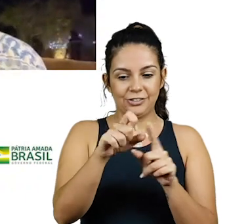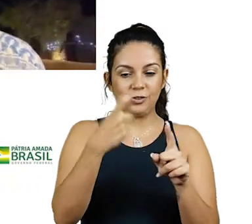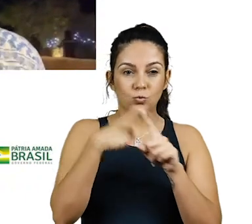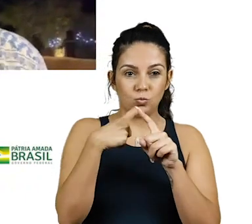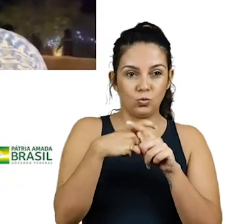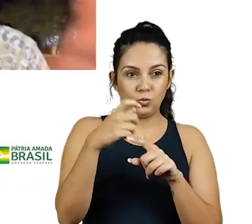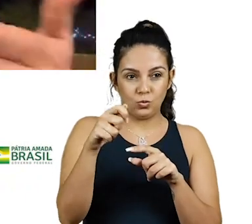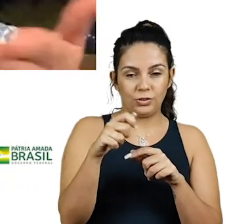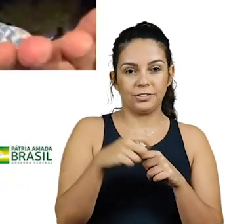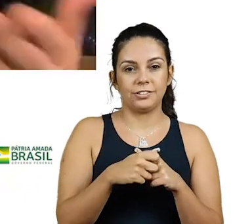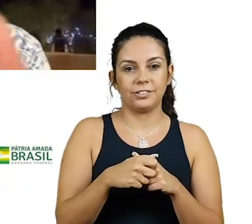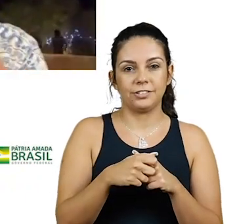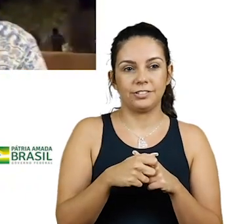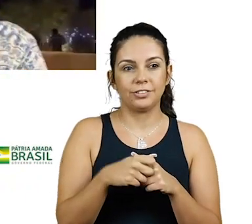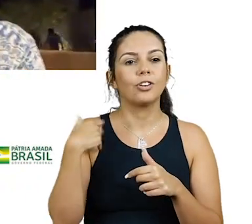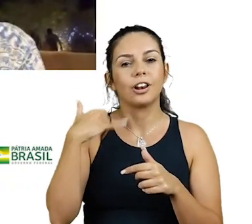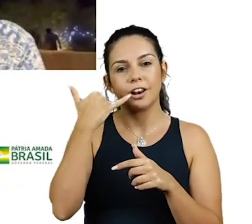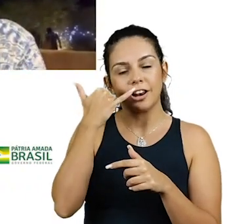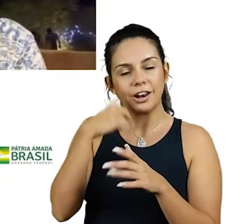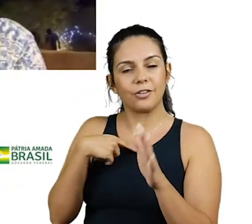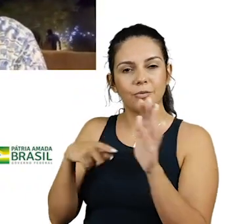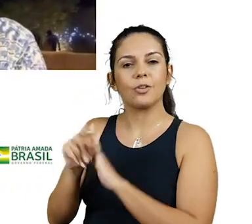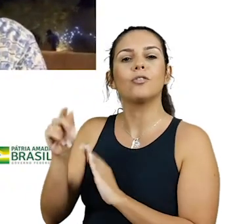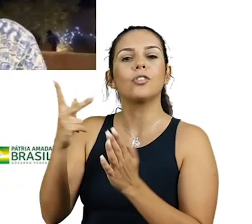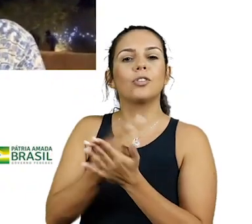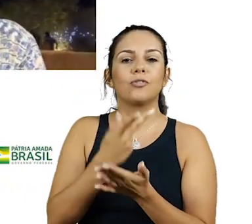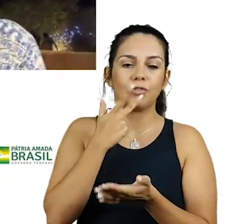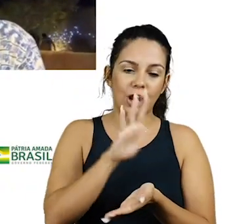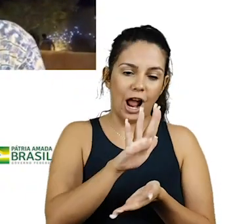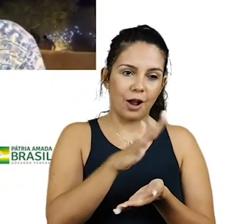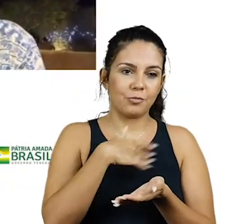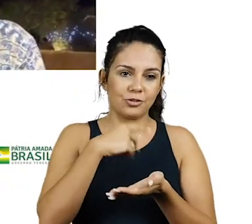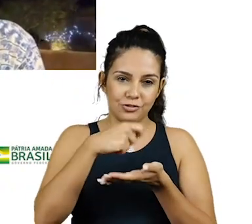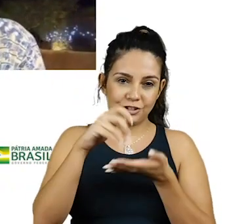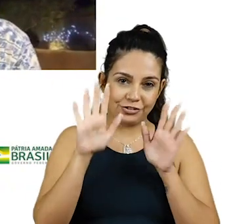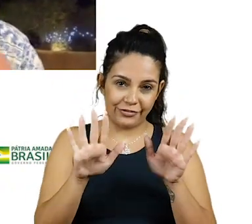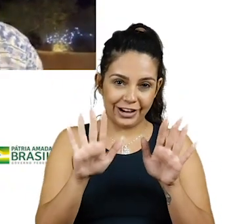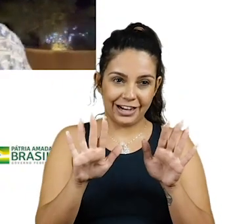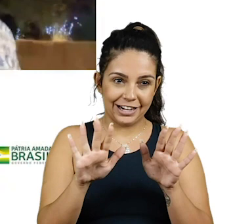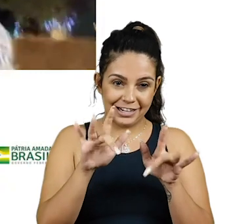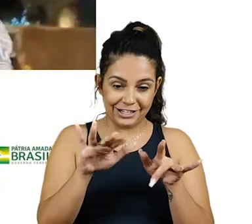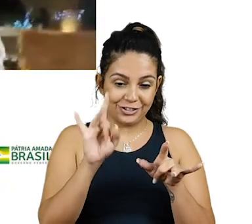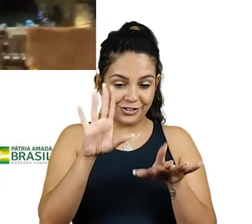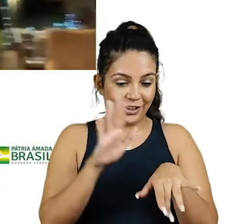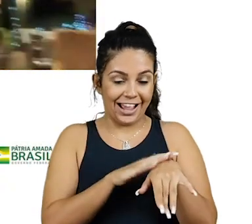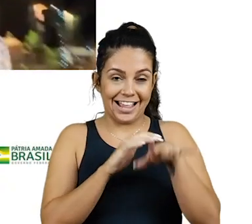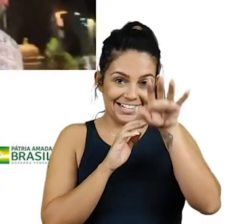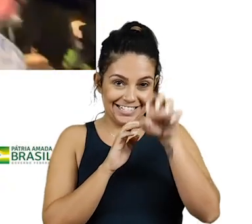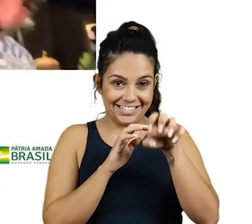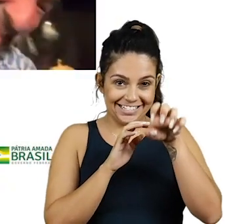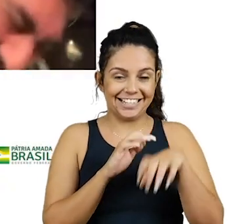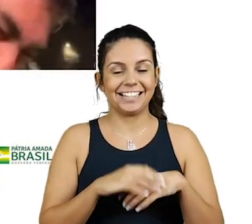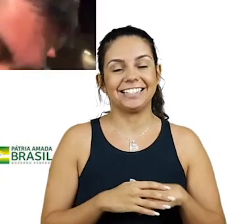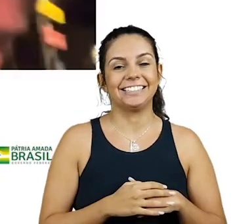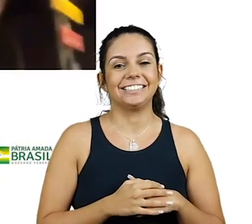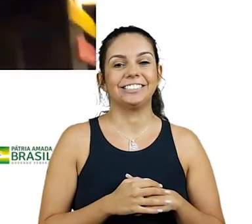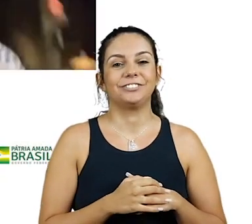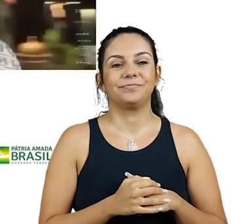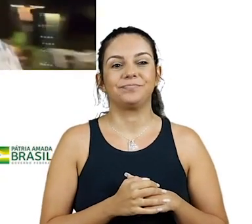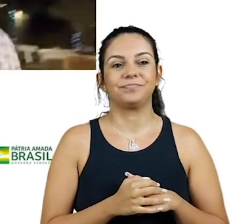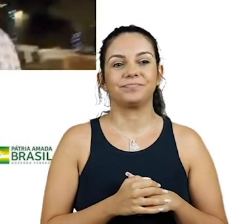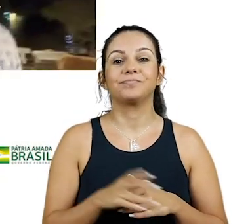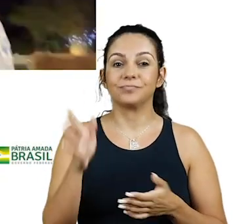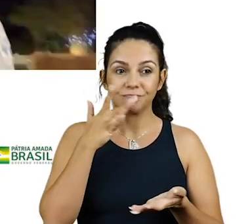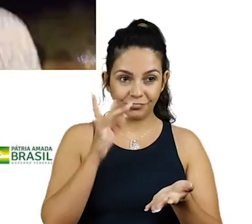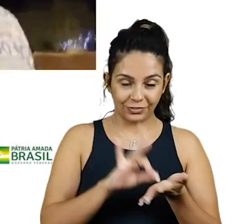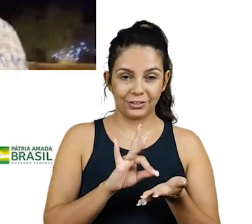Teclado. Aí um dia eu ligo para você, eu falei, o que está acontecendo? Calma que eu estou mais devagar, que eu estou teclando só com a esquerda.